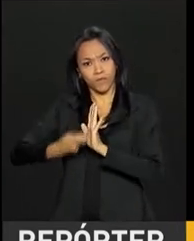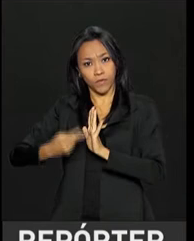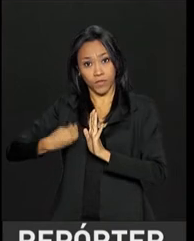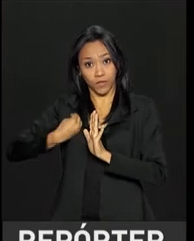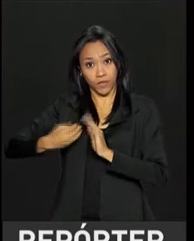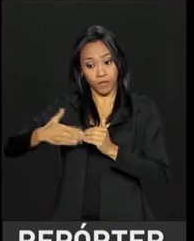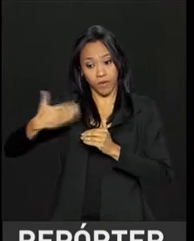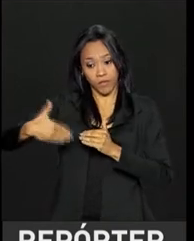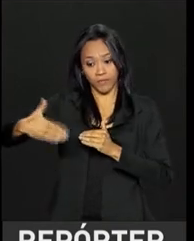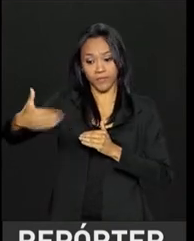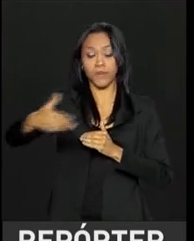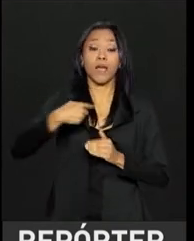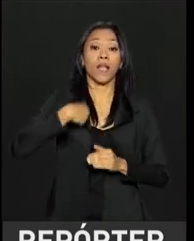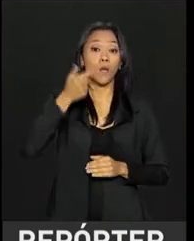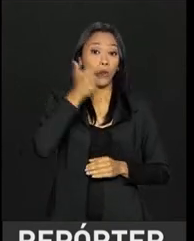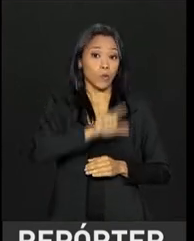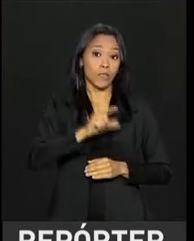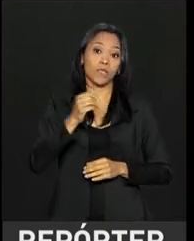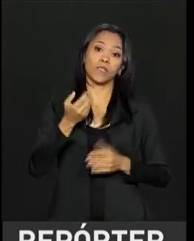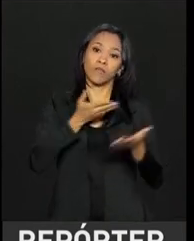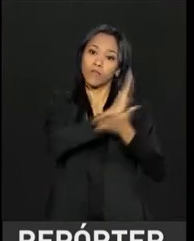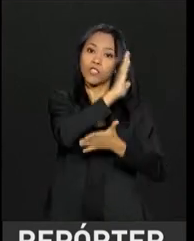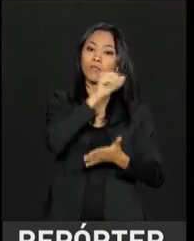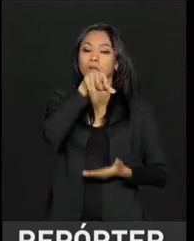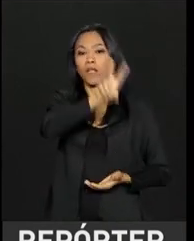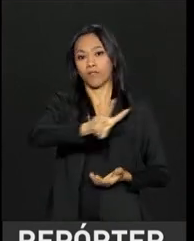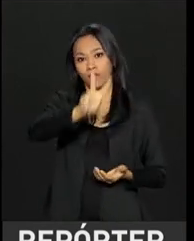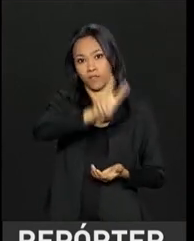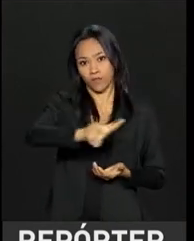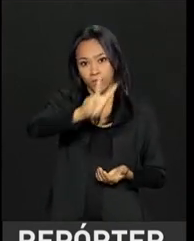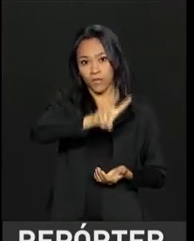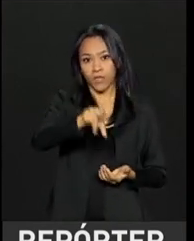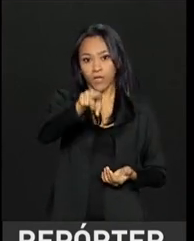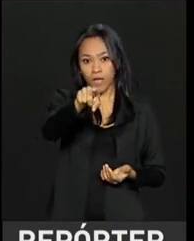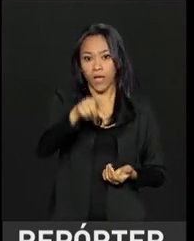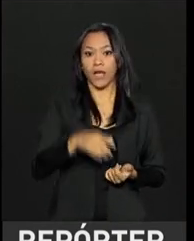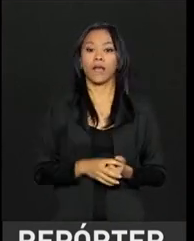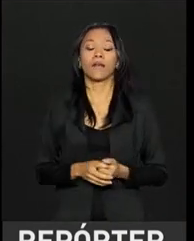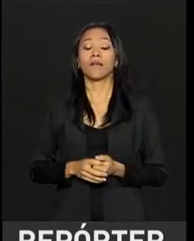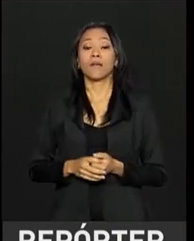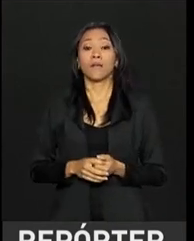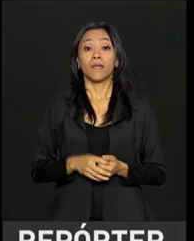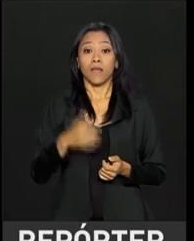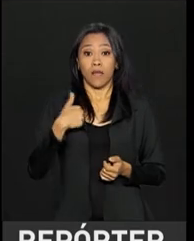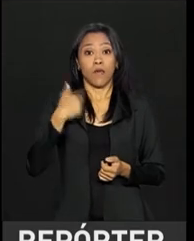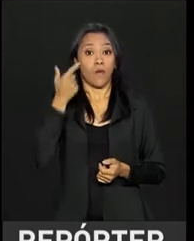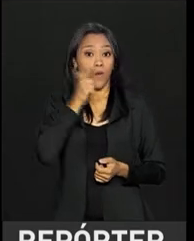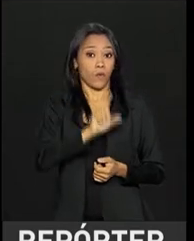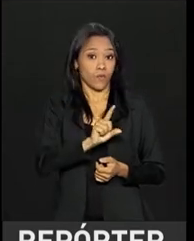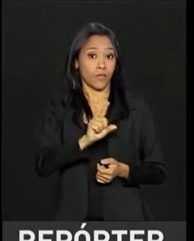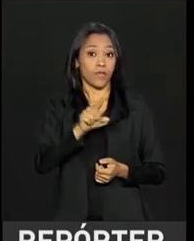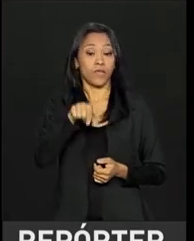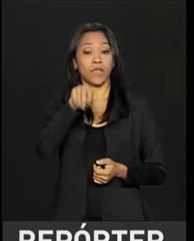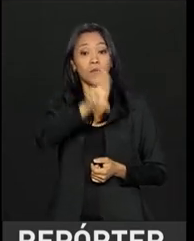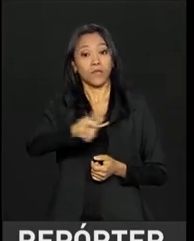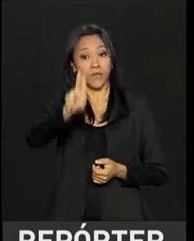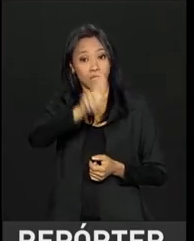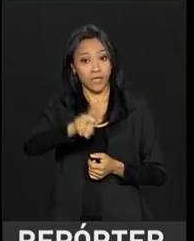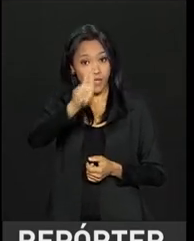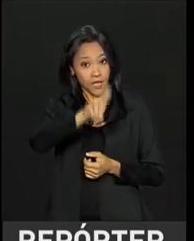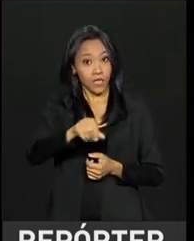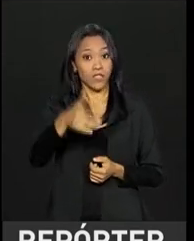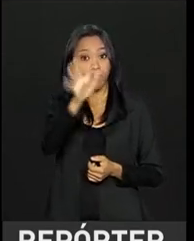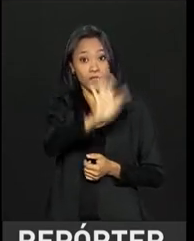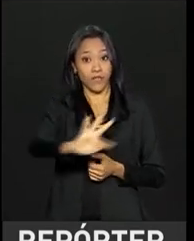obtive êxito na aprovação nos vestibulares em que me candidatei eu consegui ser aprovada na universidade federal de pernambuco